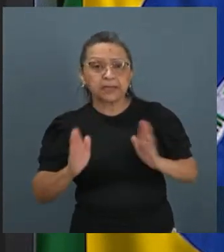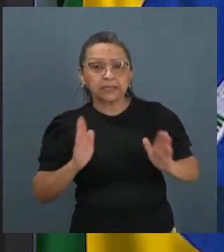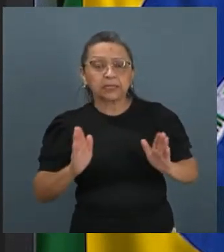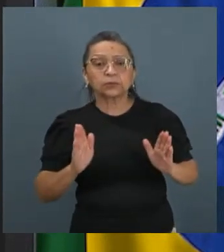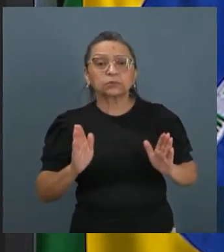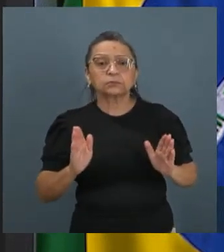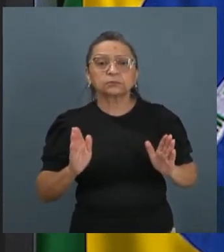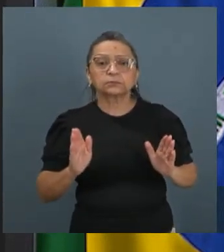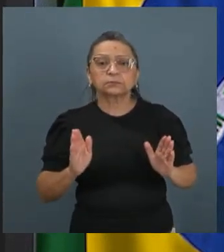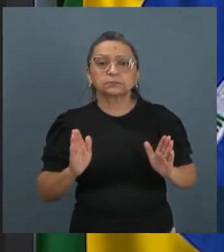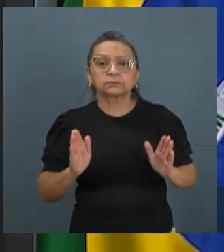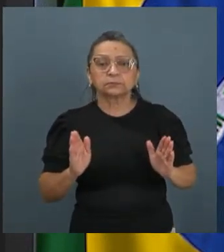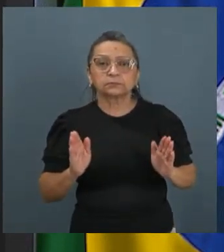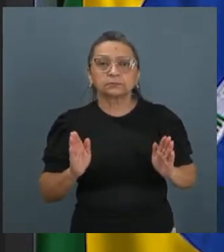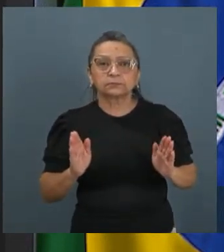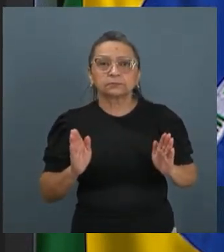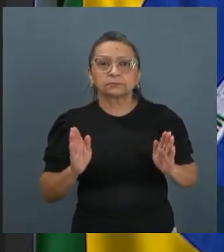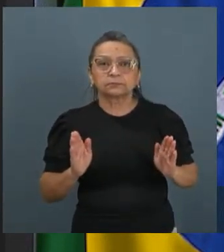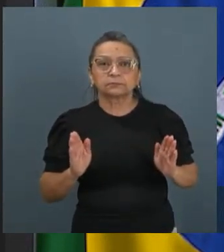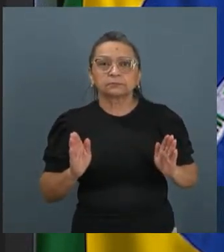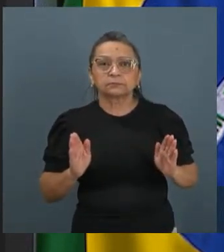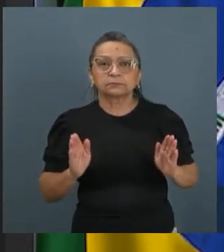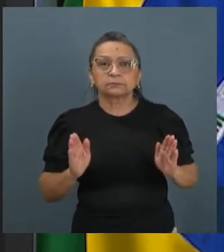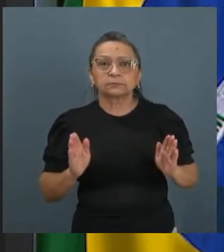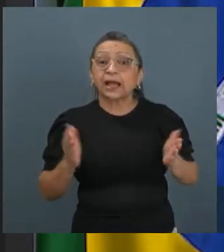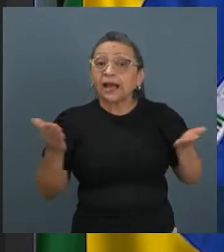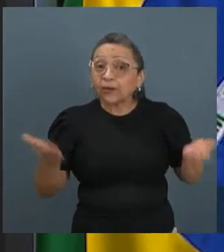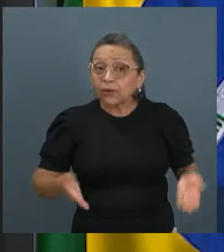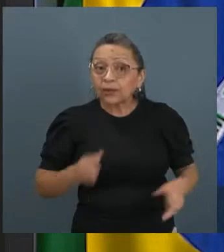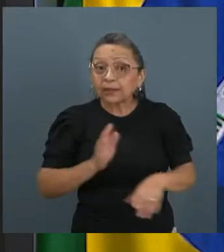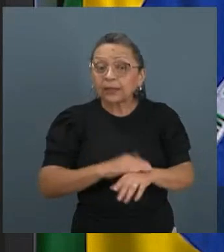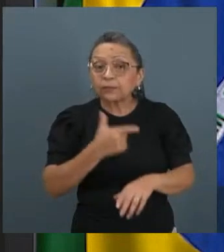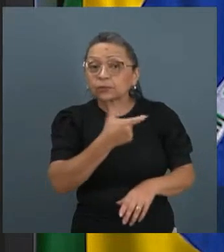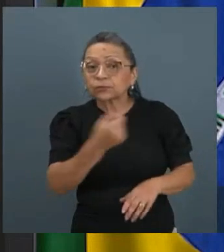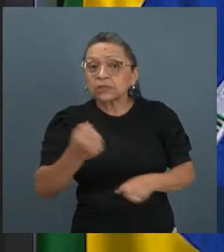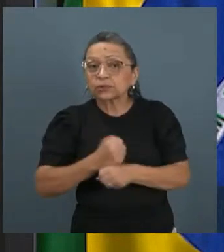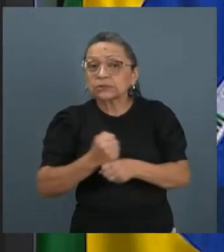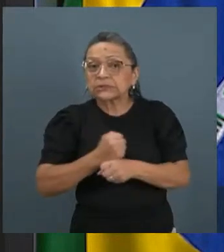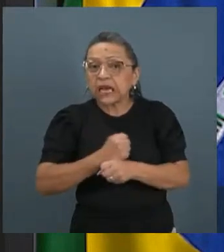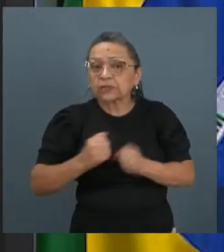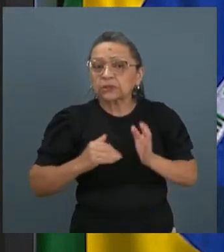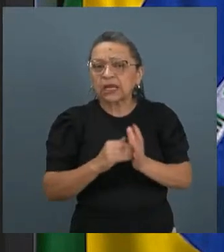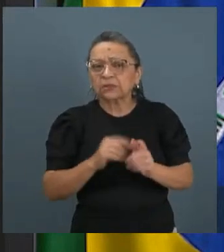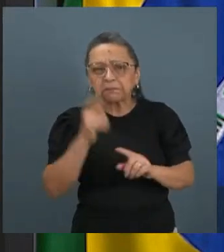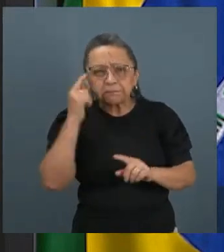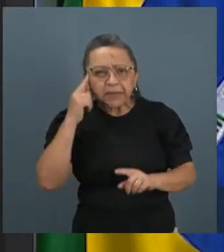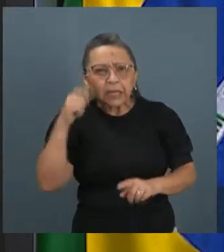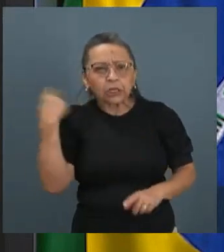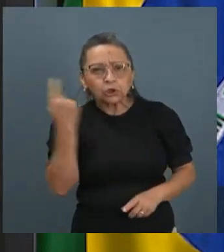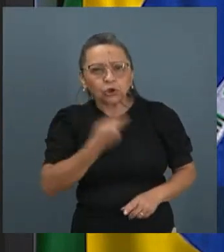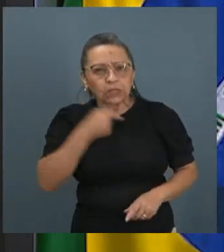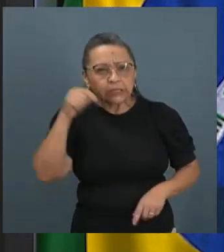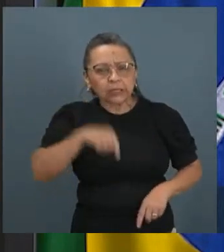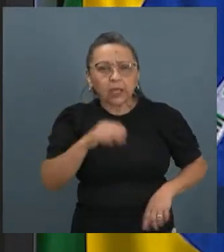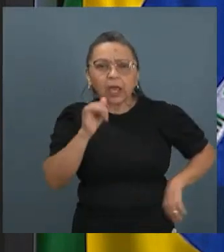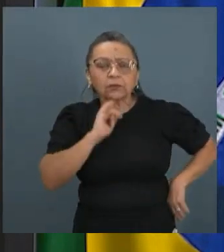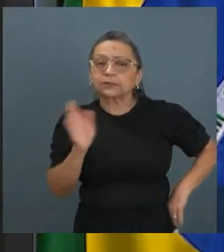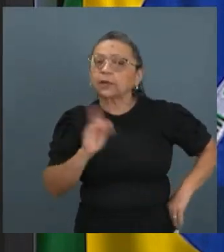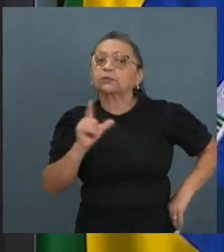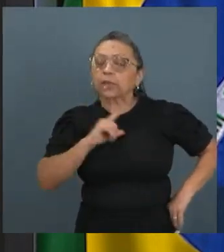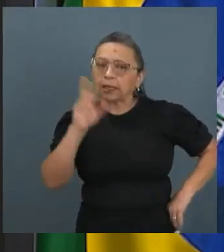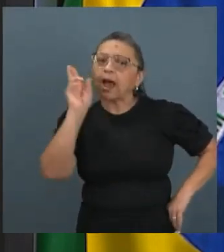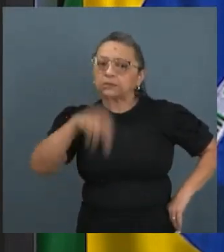em pleno bicentenário dessa casa. Nós não estamos aqui por acaso. Tudo tem uma razão de